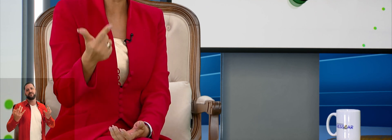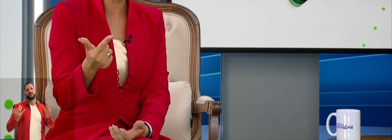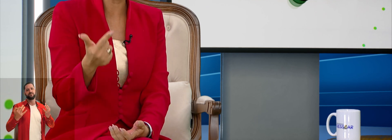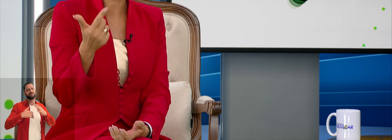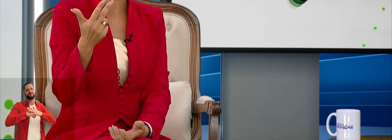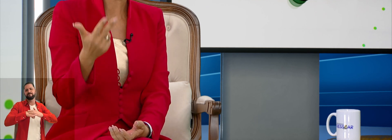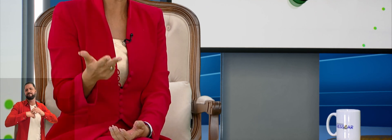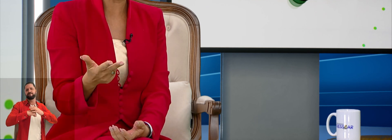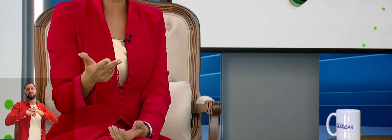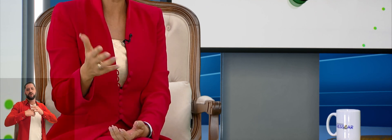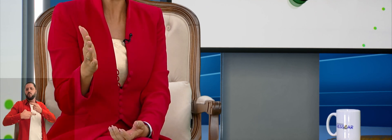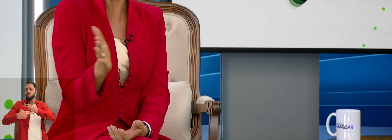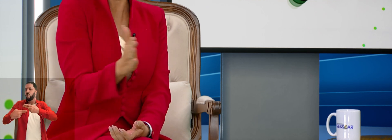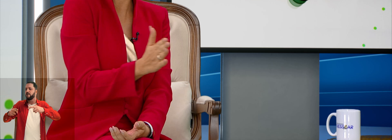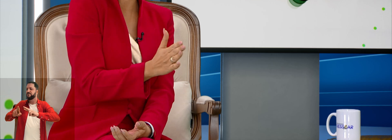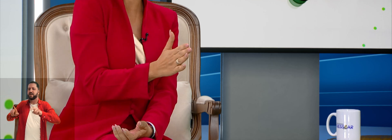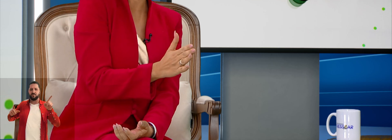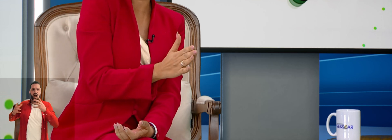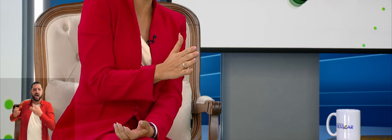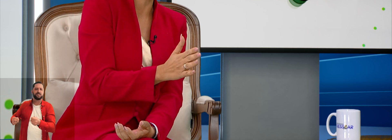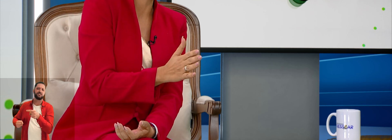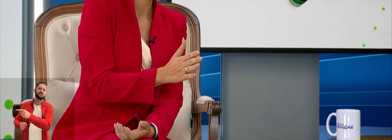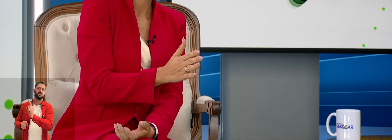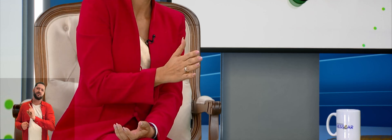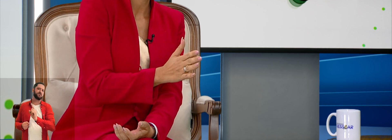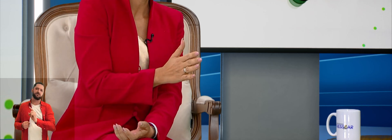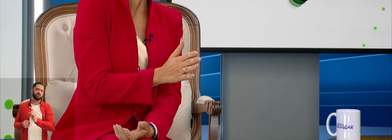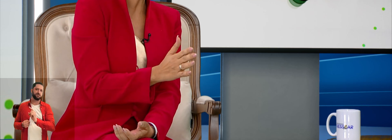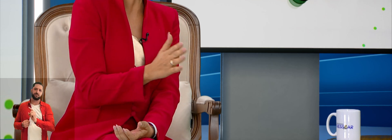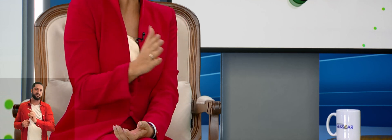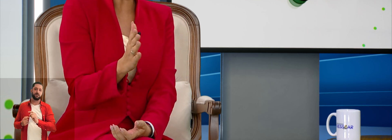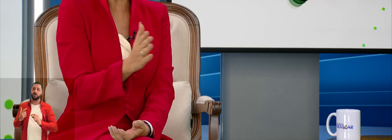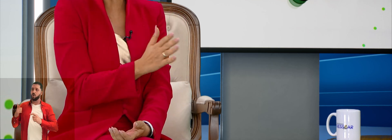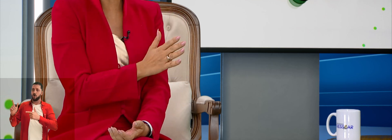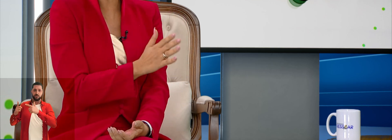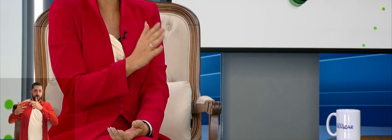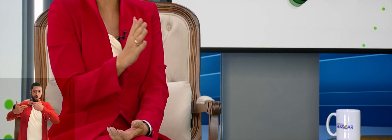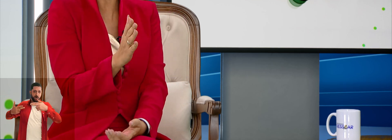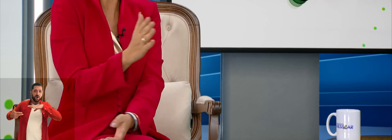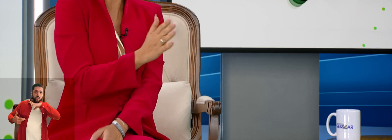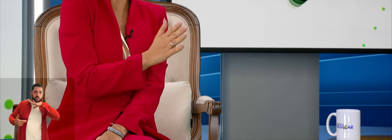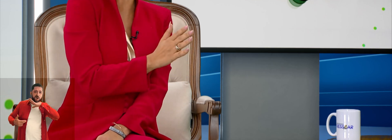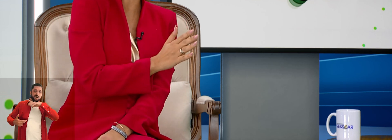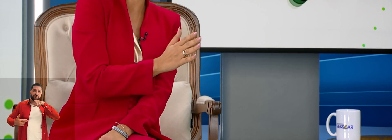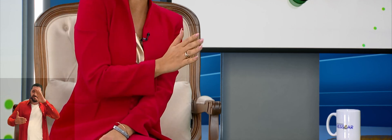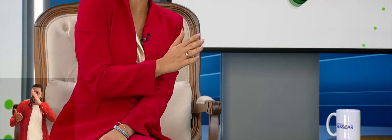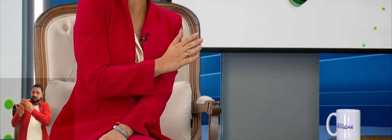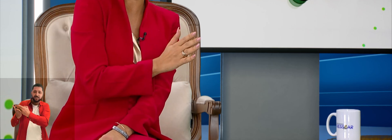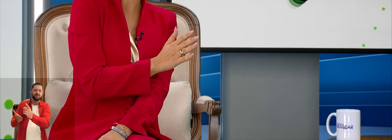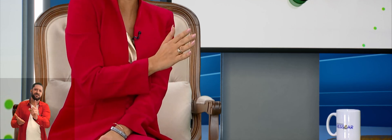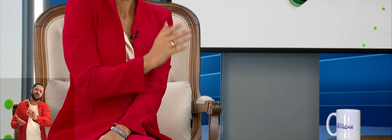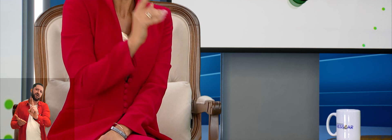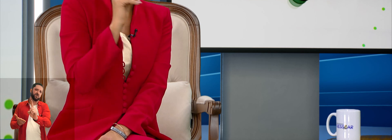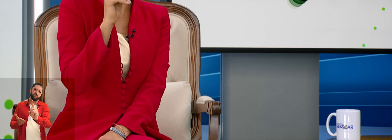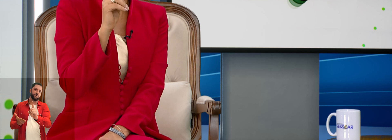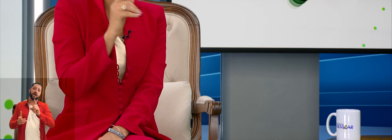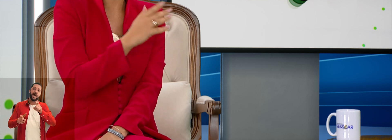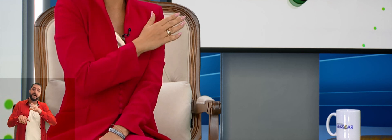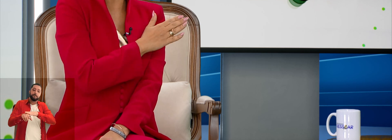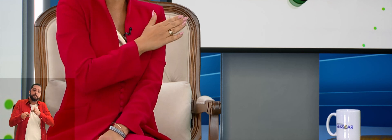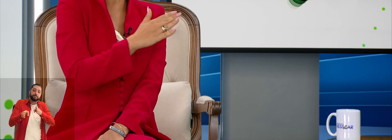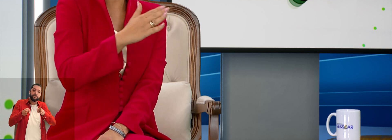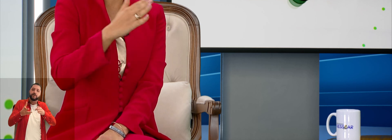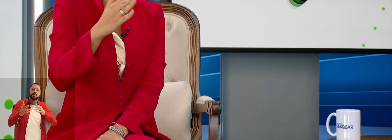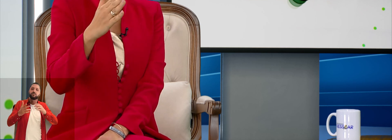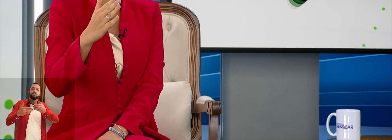ele é perfeito e agradável. Não aceite nada diferente. O que está fora disso é uma mentira que lhe foi contada. Pode ser que